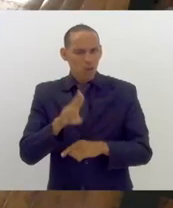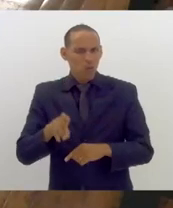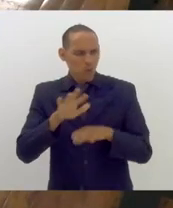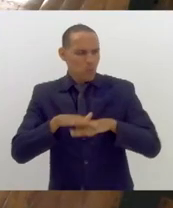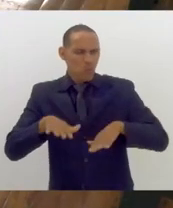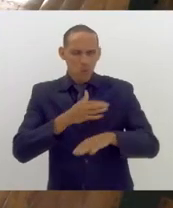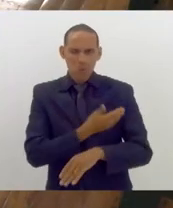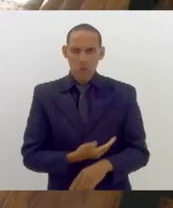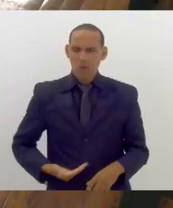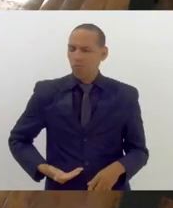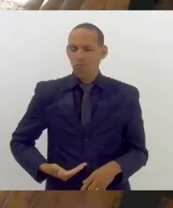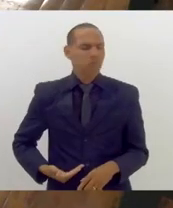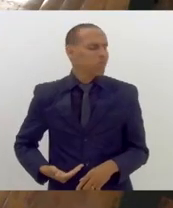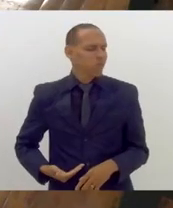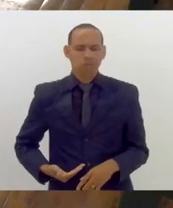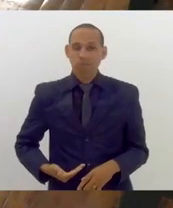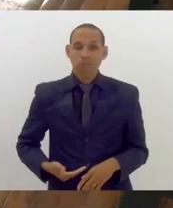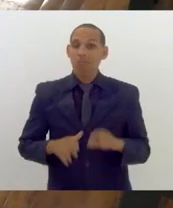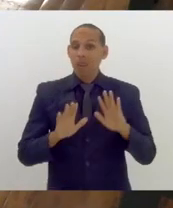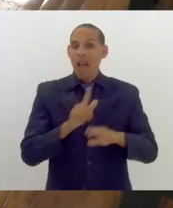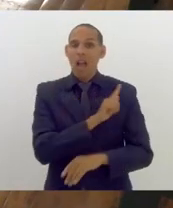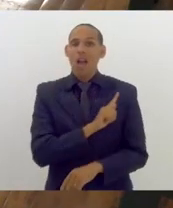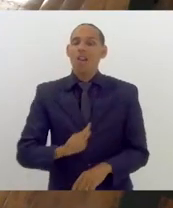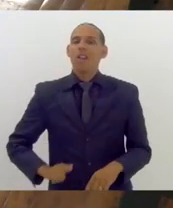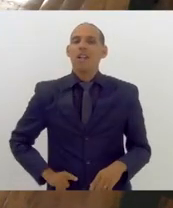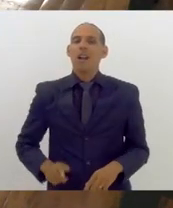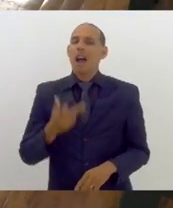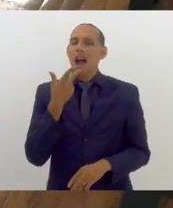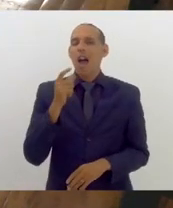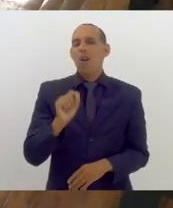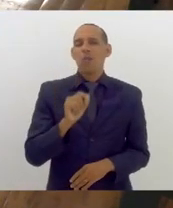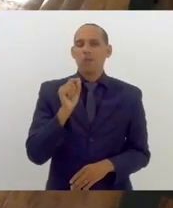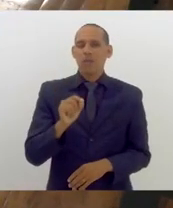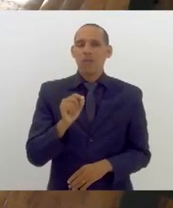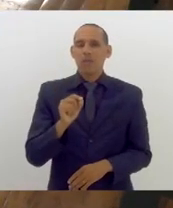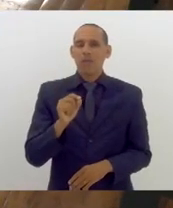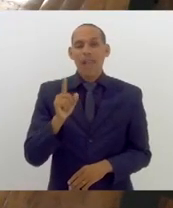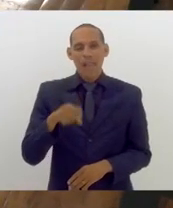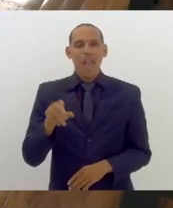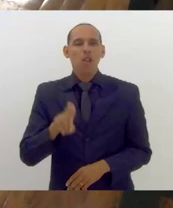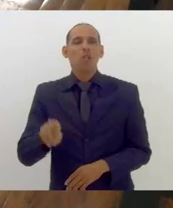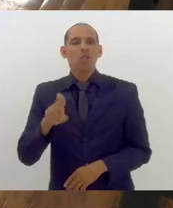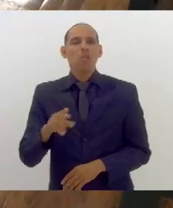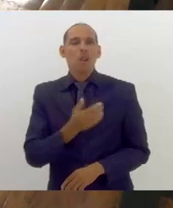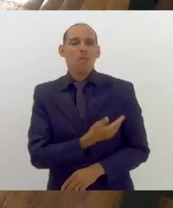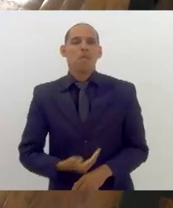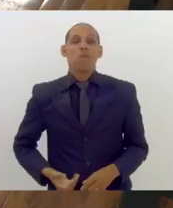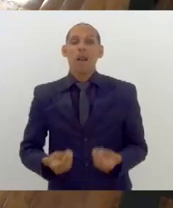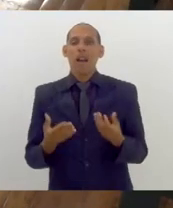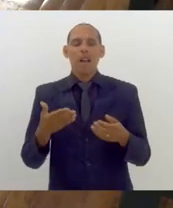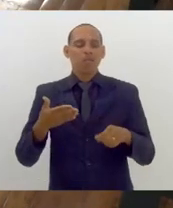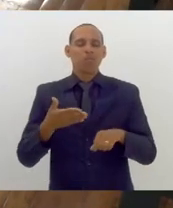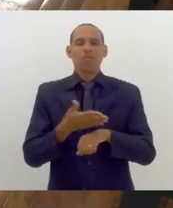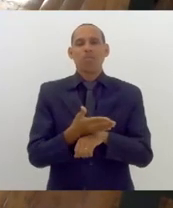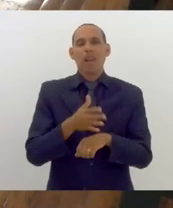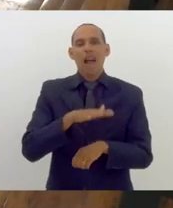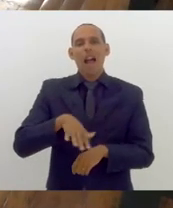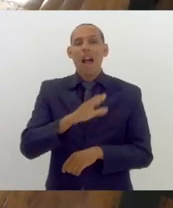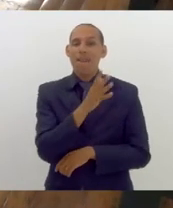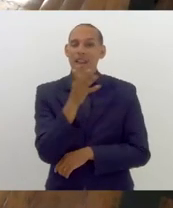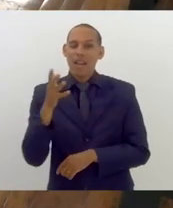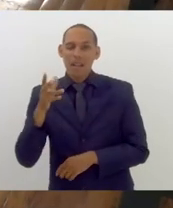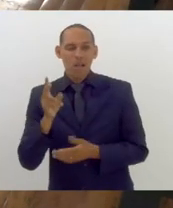aí o governador declara como empreendimento a atividade pública para fingem intervenção em área de vegetação